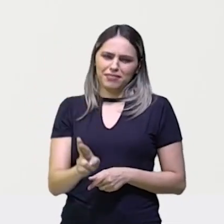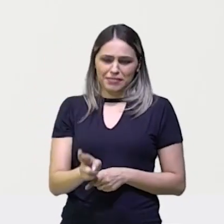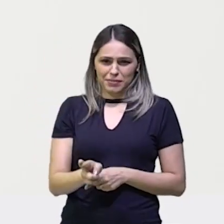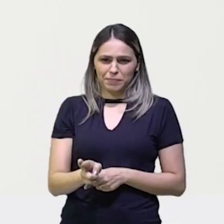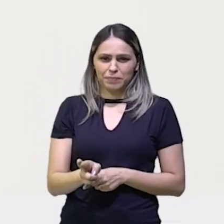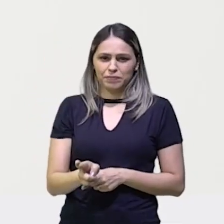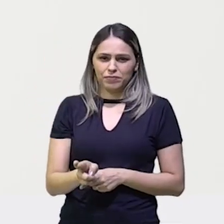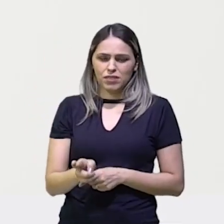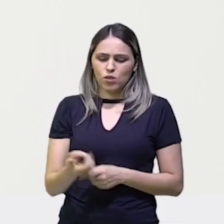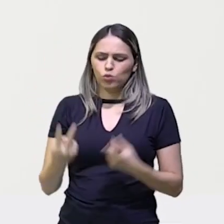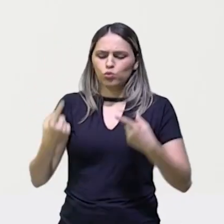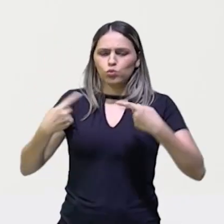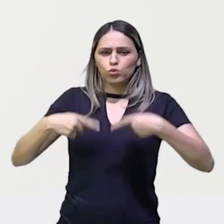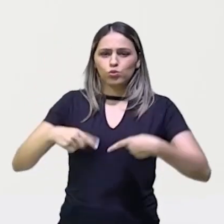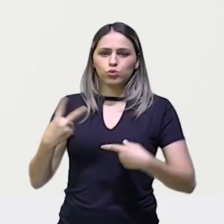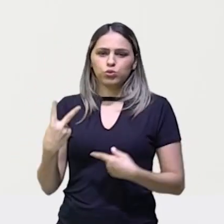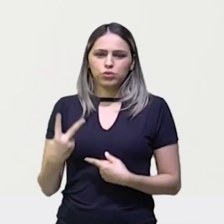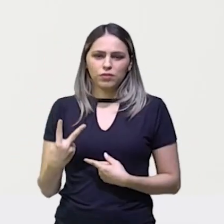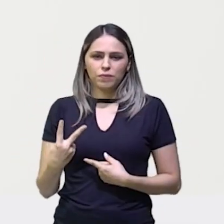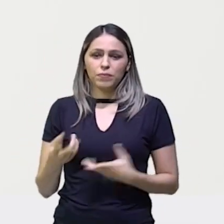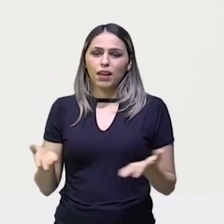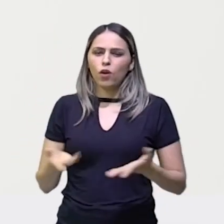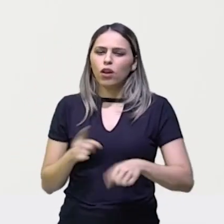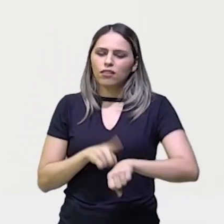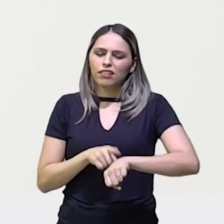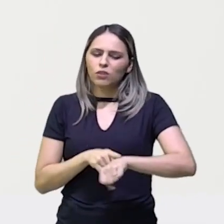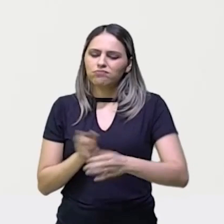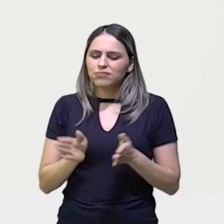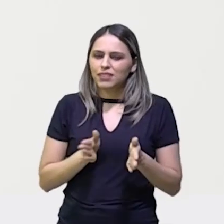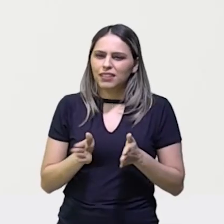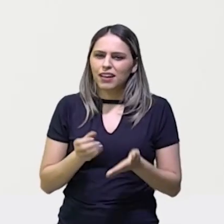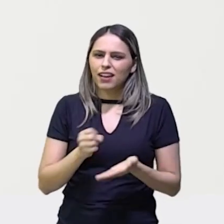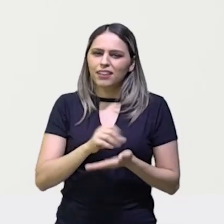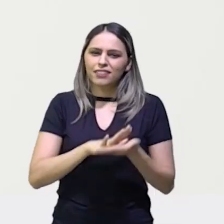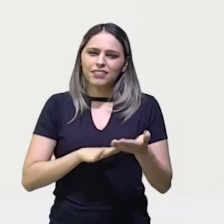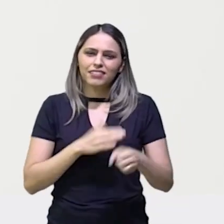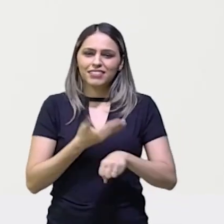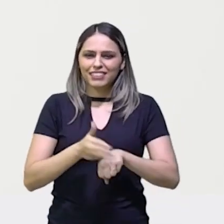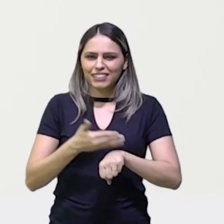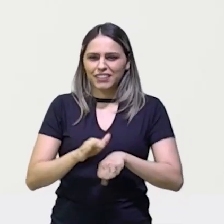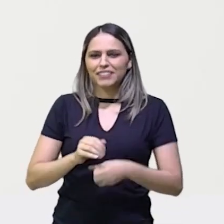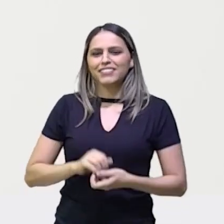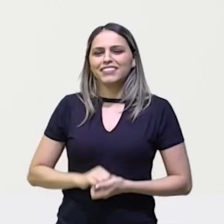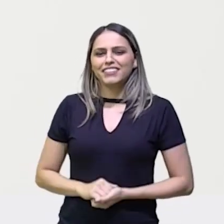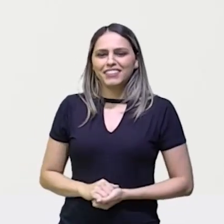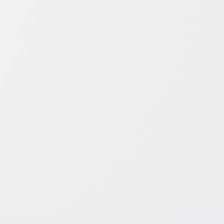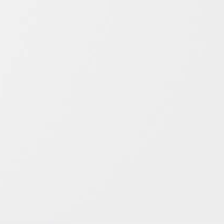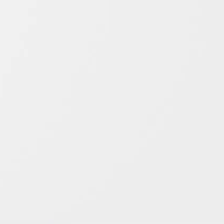dois desafios e agora eu vou deixar vocês exercitando.